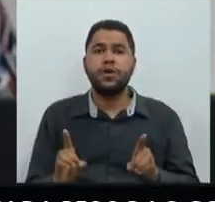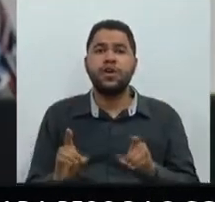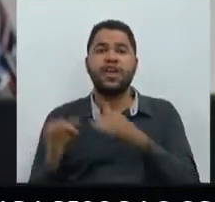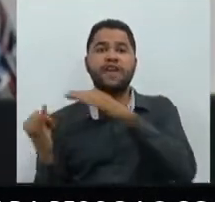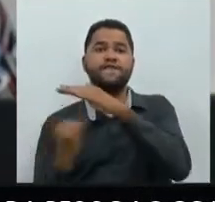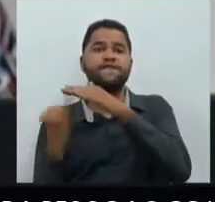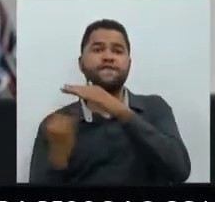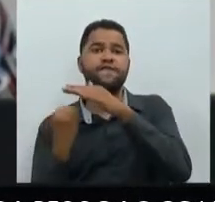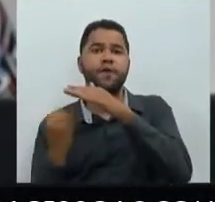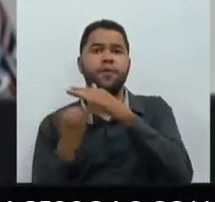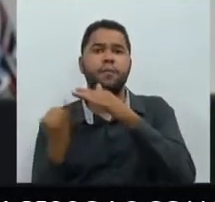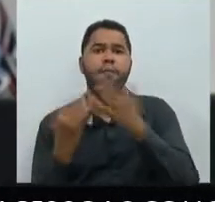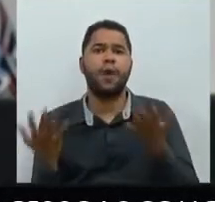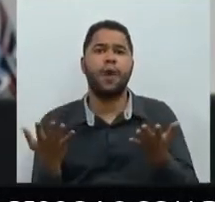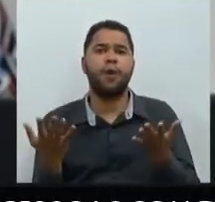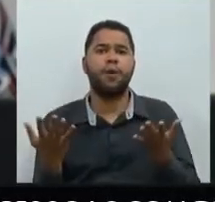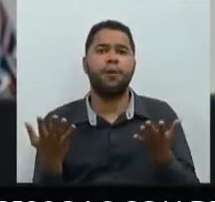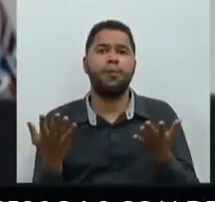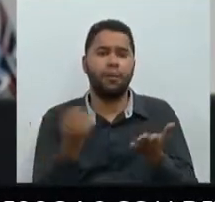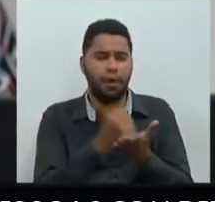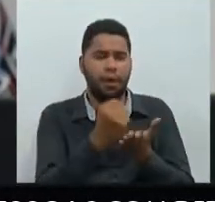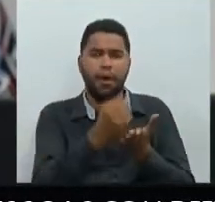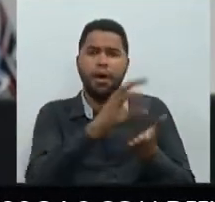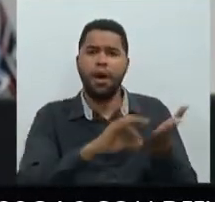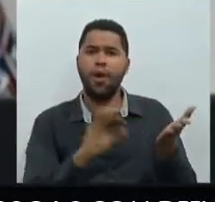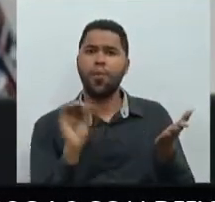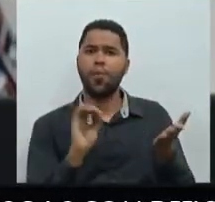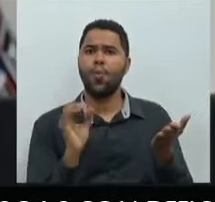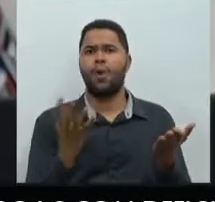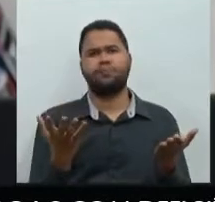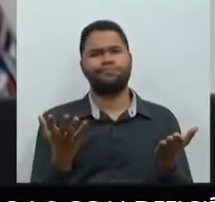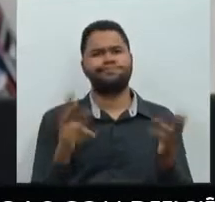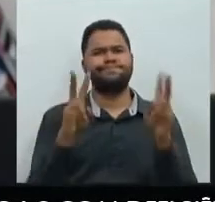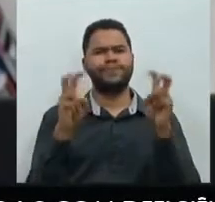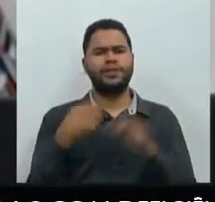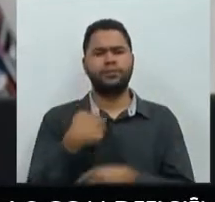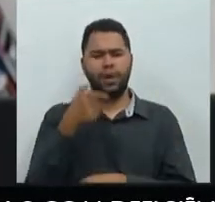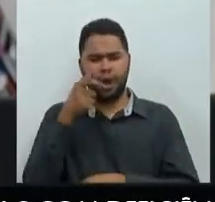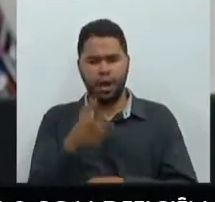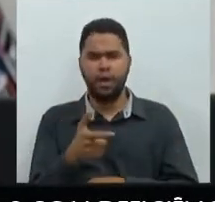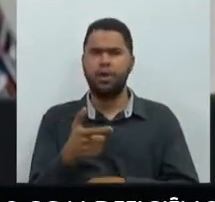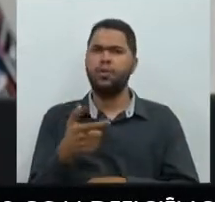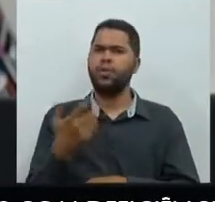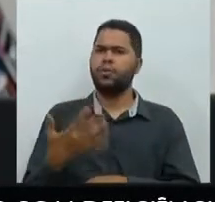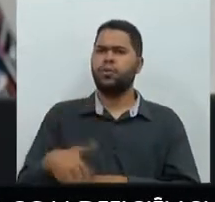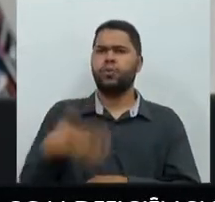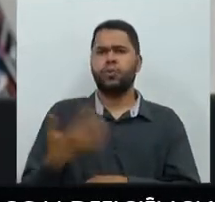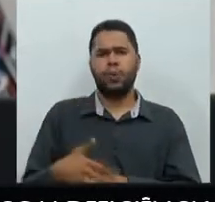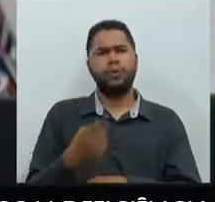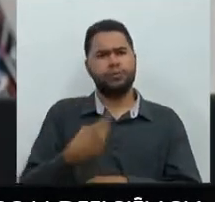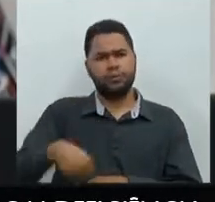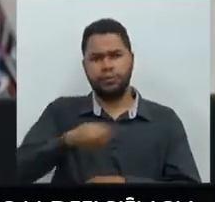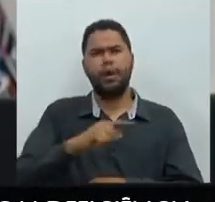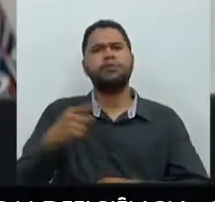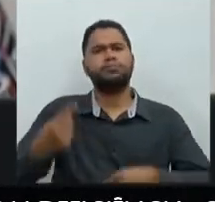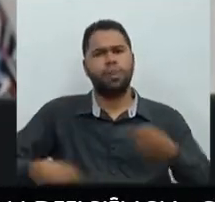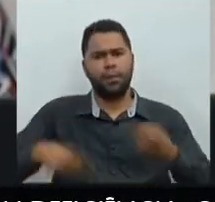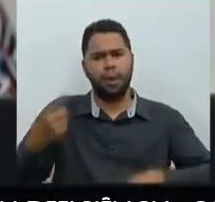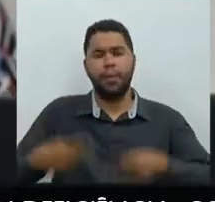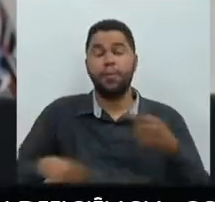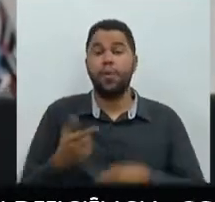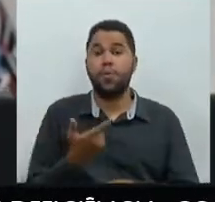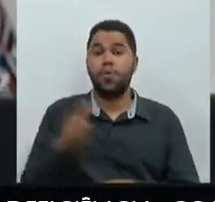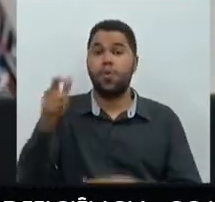informal, sem qualquer cobertura trabalhista. Então, isso é uma temática que chamou muita atenção e que a gente precisa discutir. Um